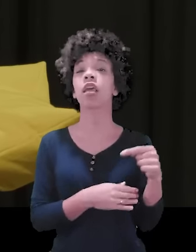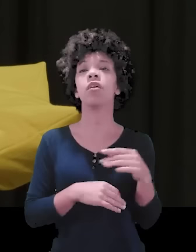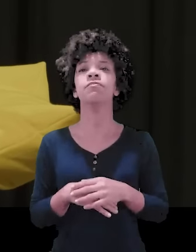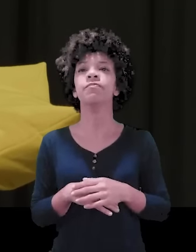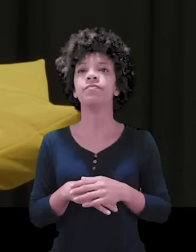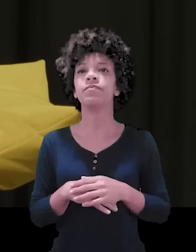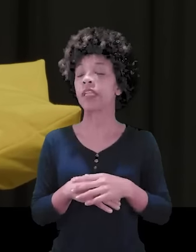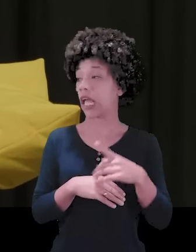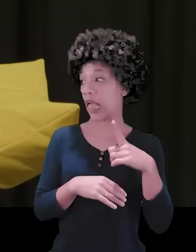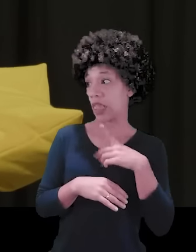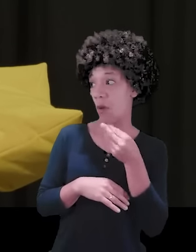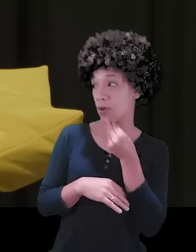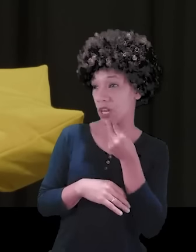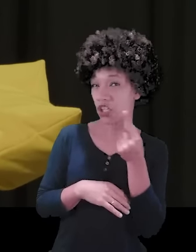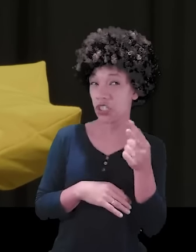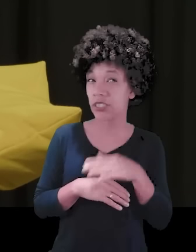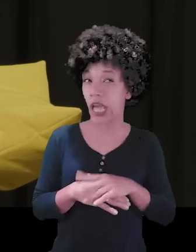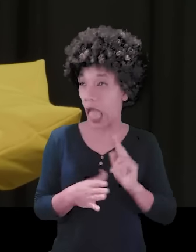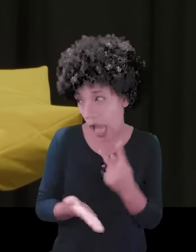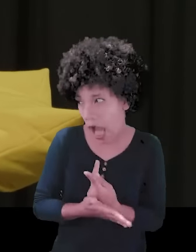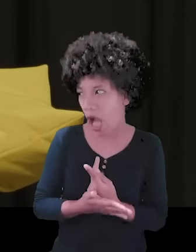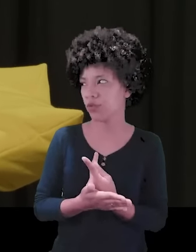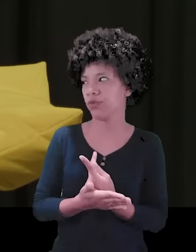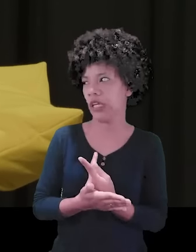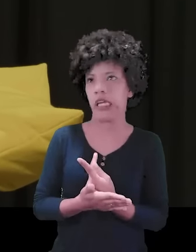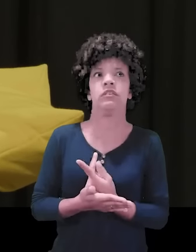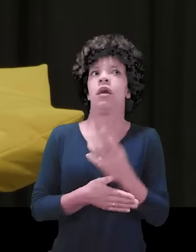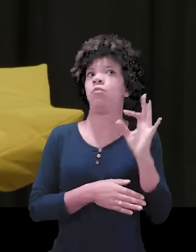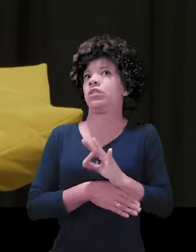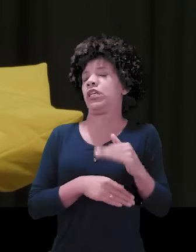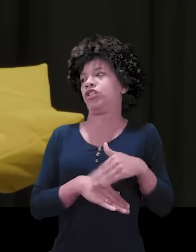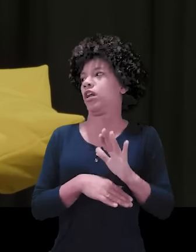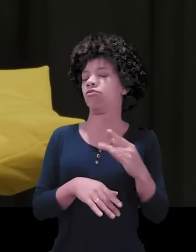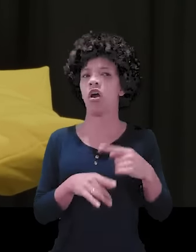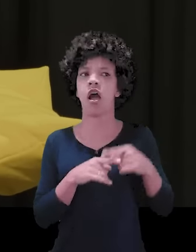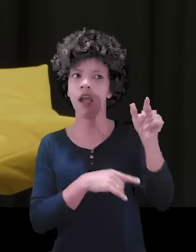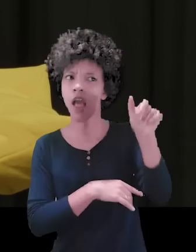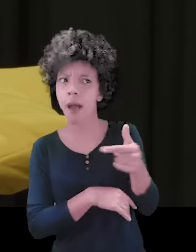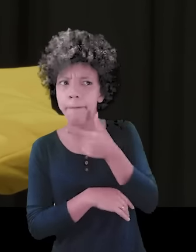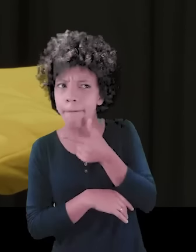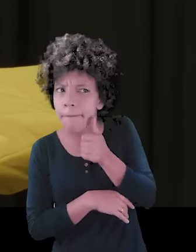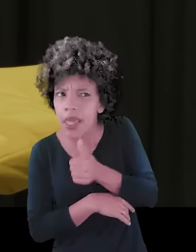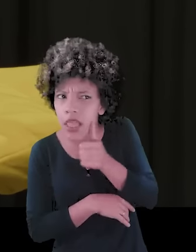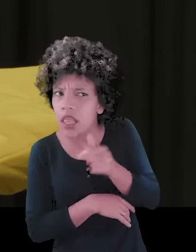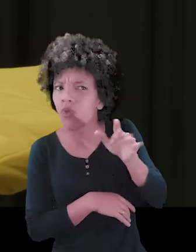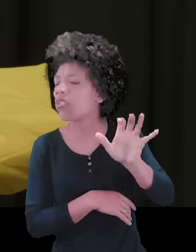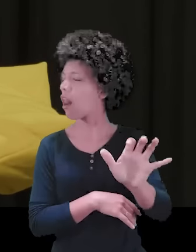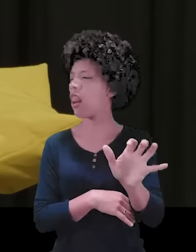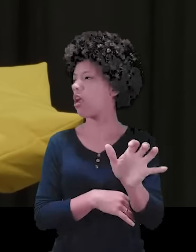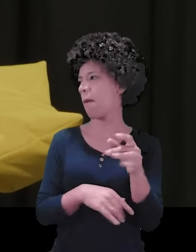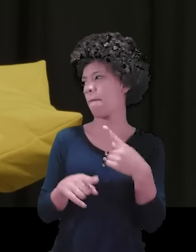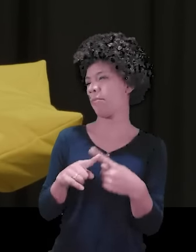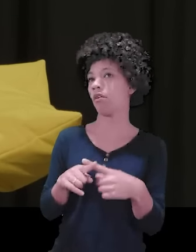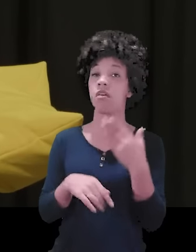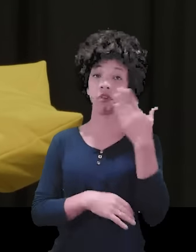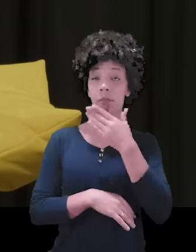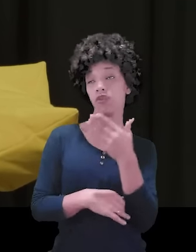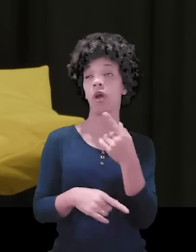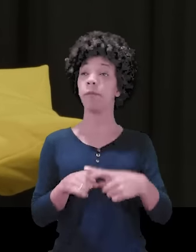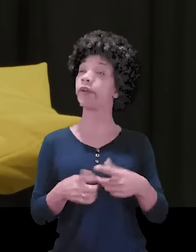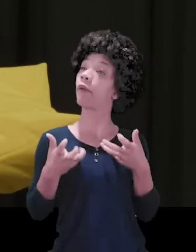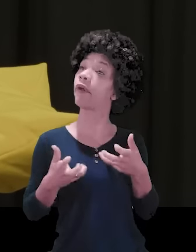a chance aquele ser muito cágado é muito grande aquela menina não tá ali por uma questão digamos eu sou